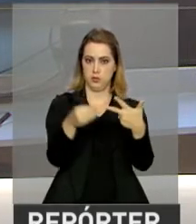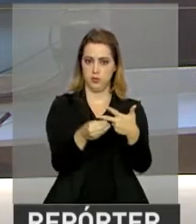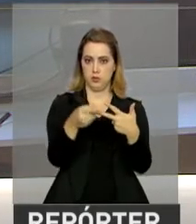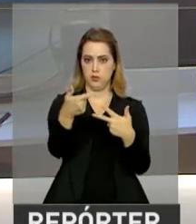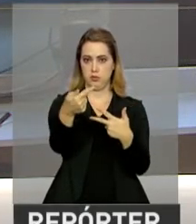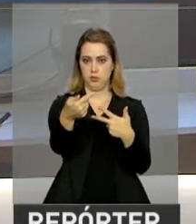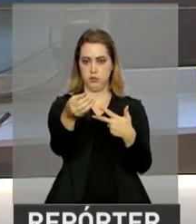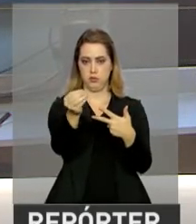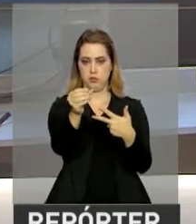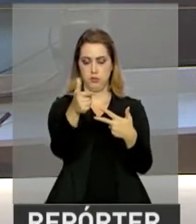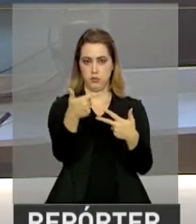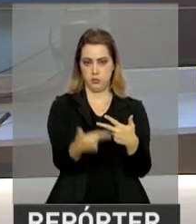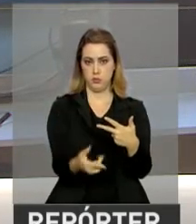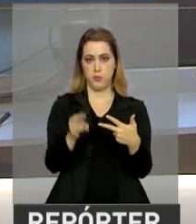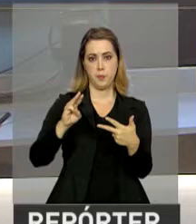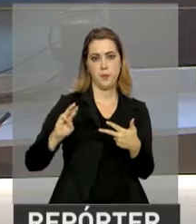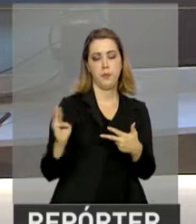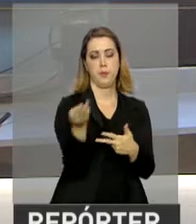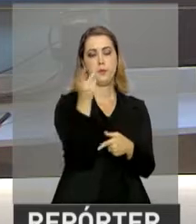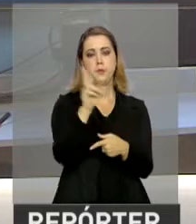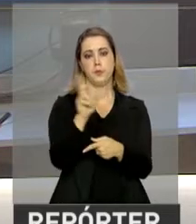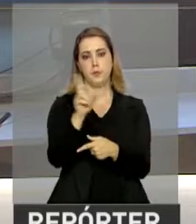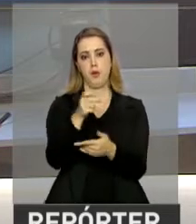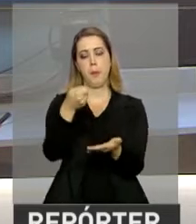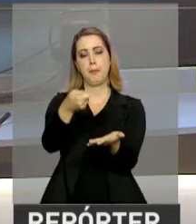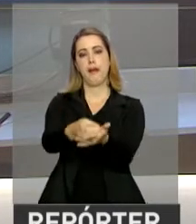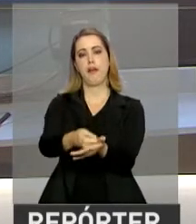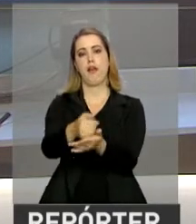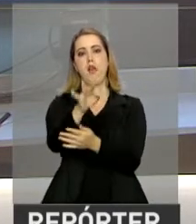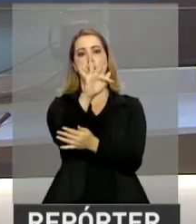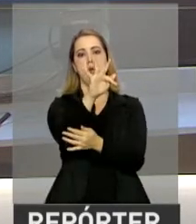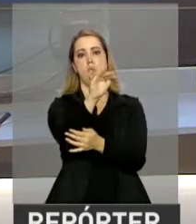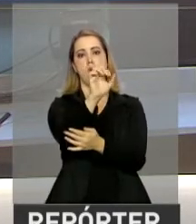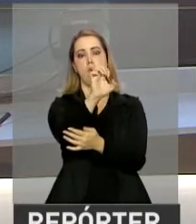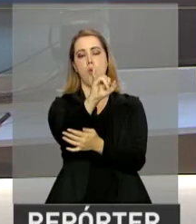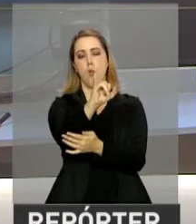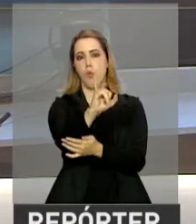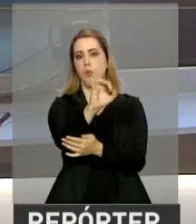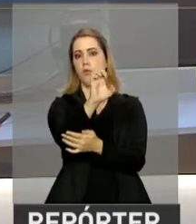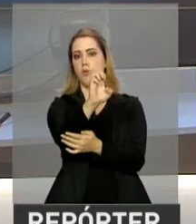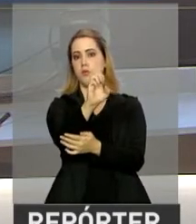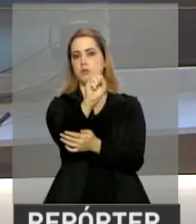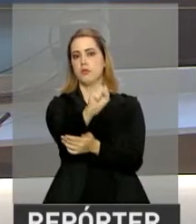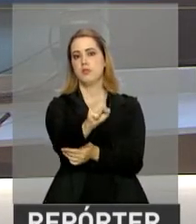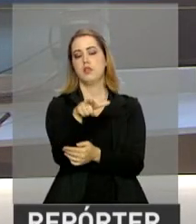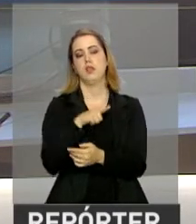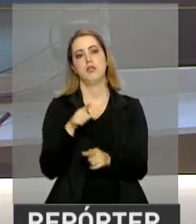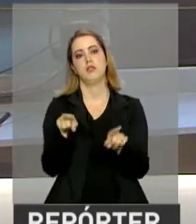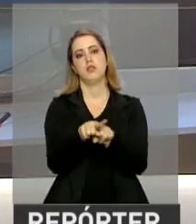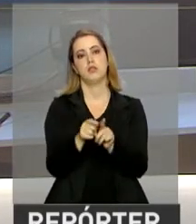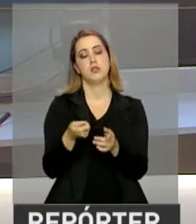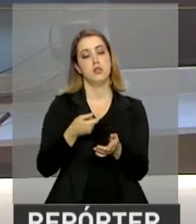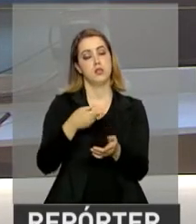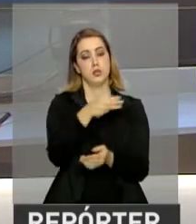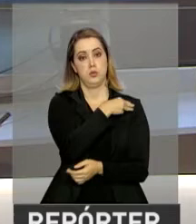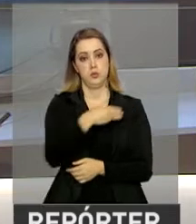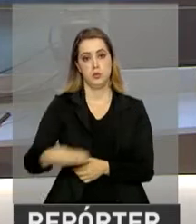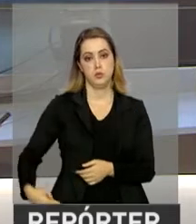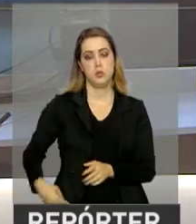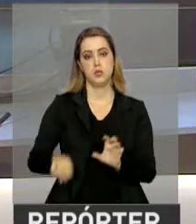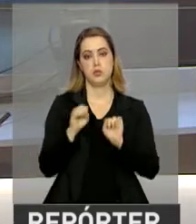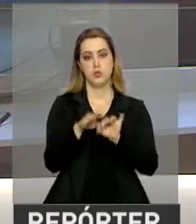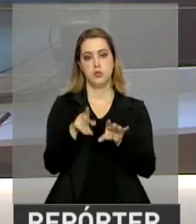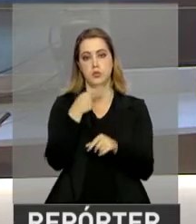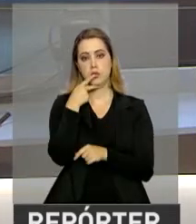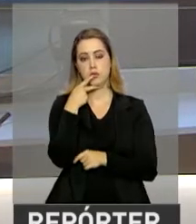outros 702 milhões de reais para o fies o ministro da educação mendonça filho comentou sobre o dinheiro destinado ao fundo